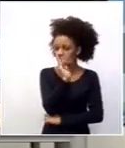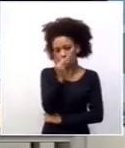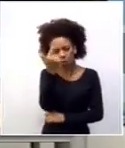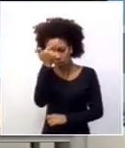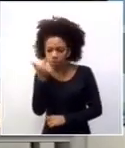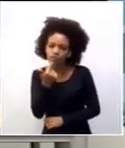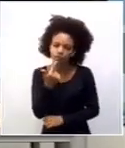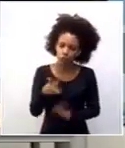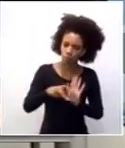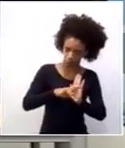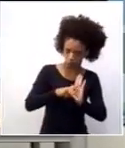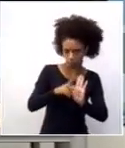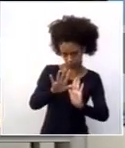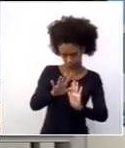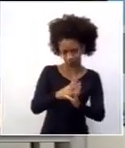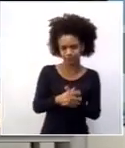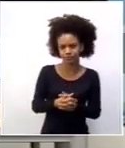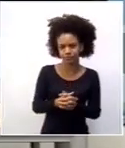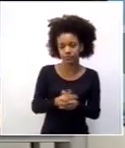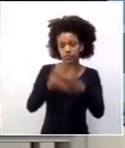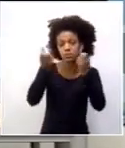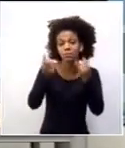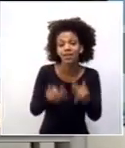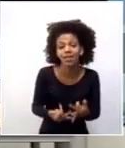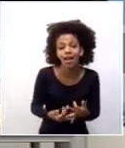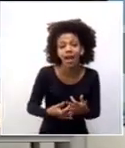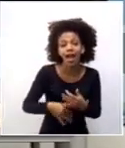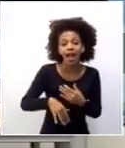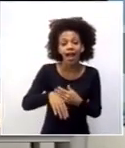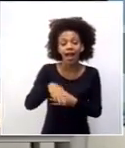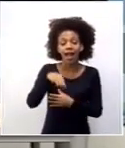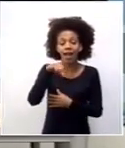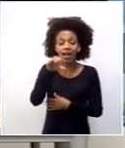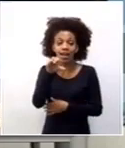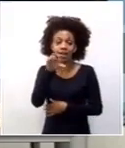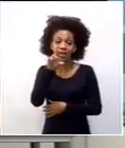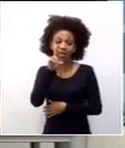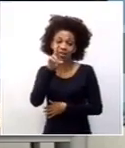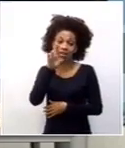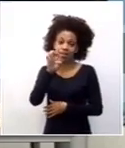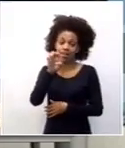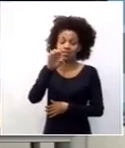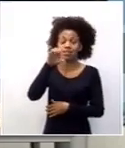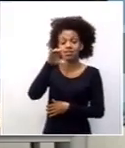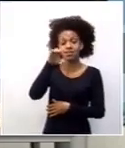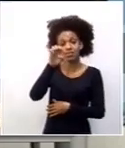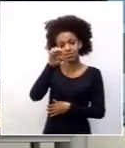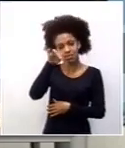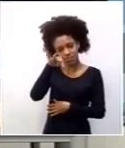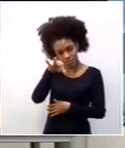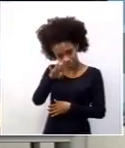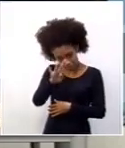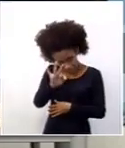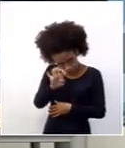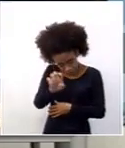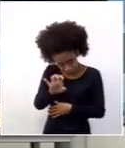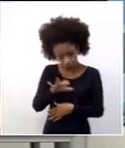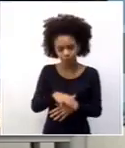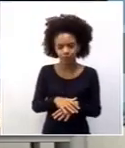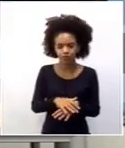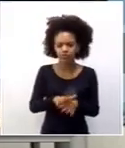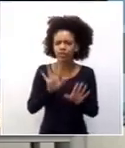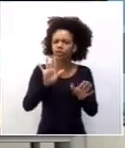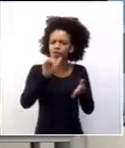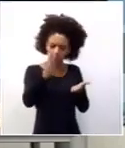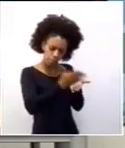características próprias. Vamos começar falando da palavra crescente, tá? Quando a gente pegar aí, quando vocês estão em casa, abre o